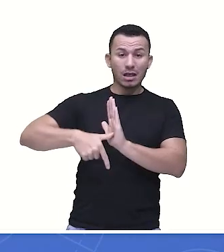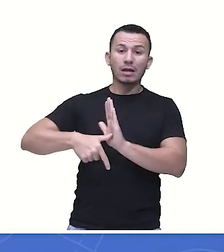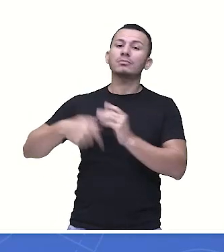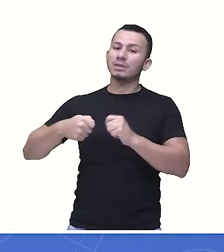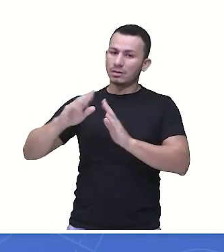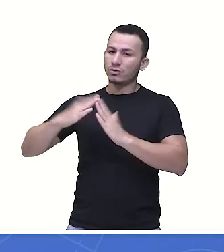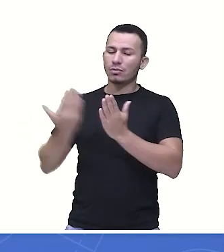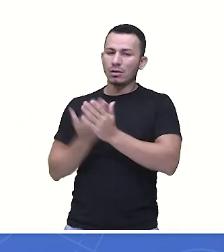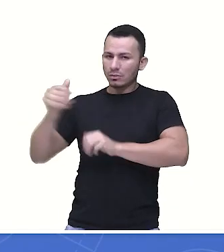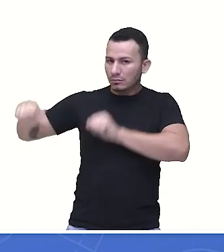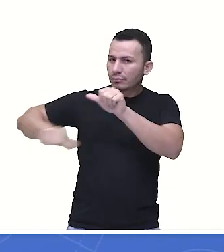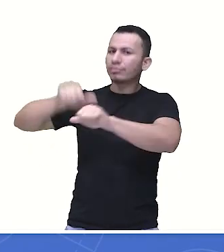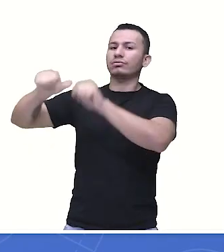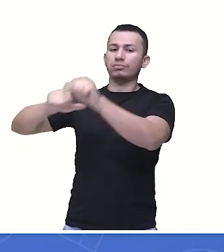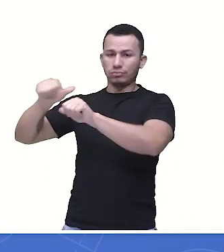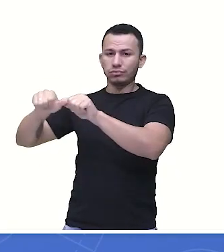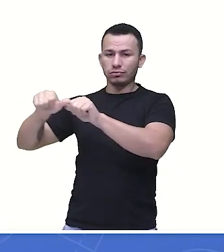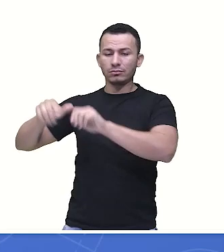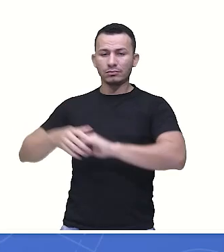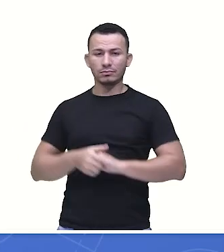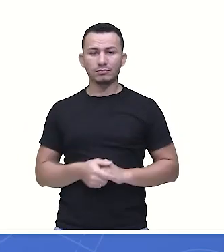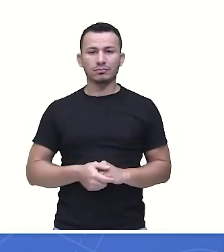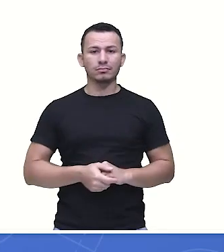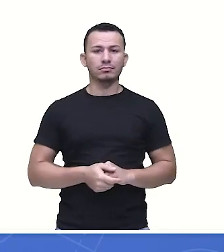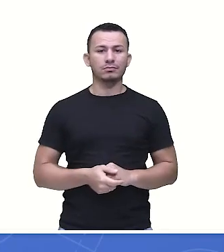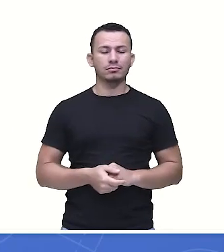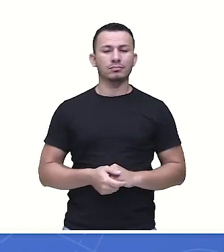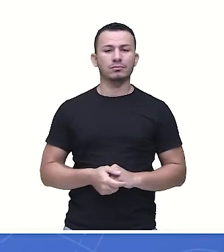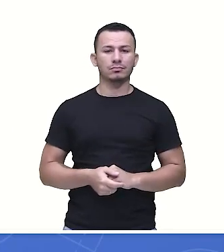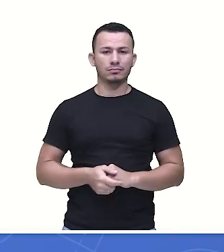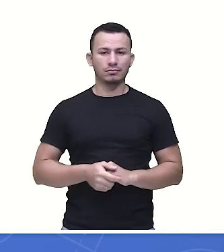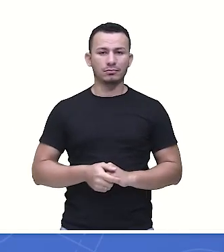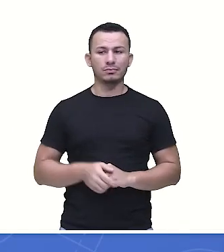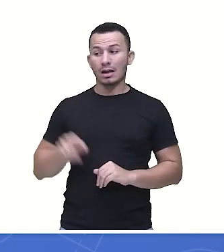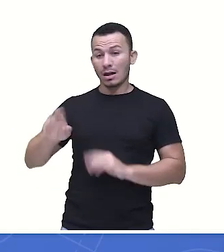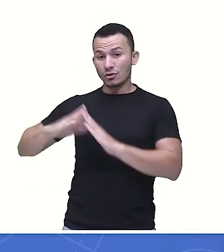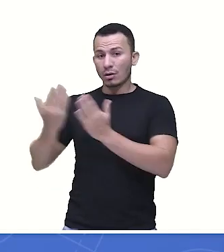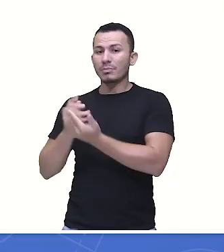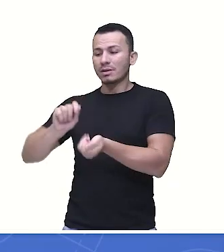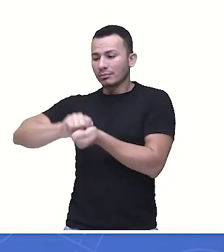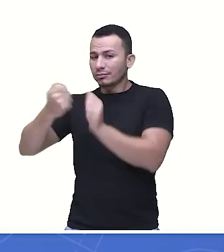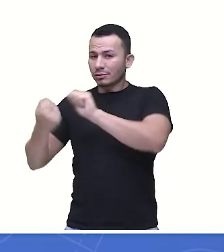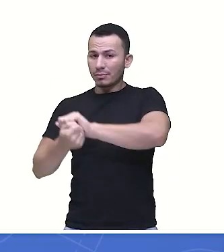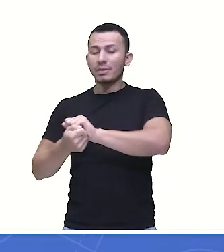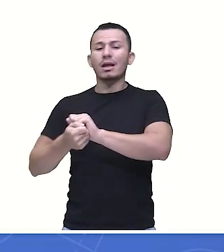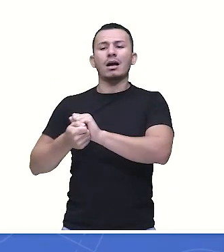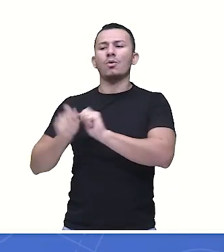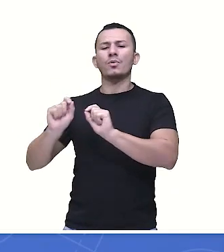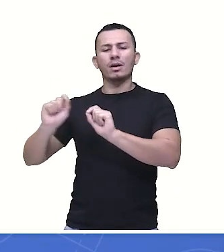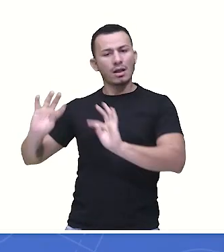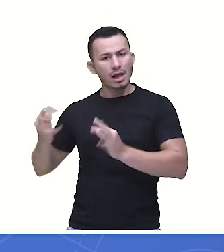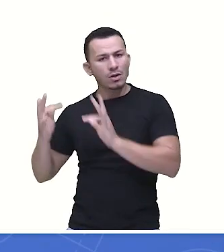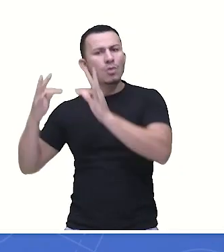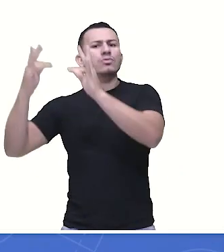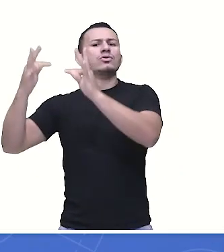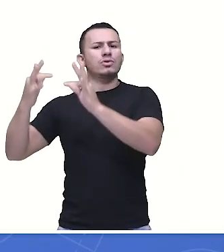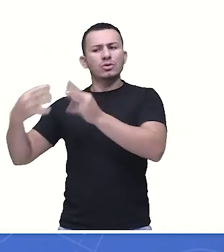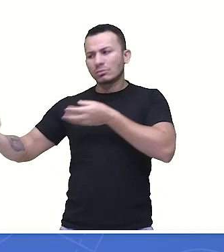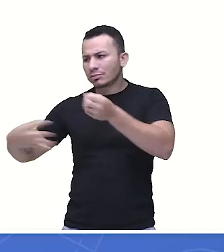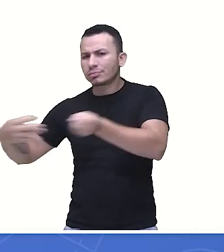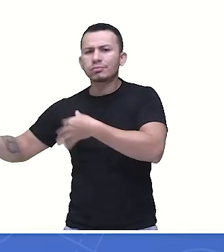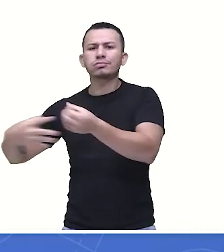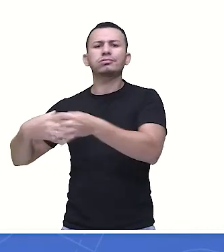a escola, então, se adapte ao século XXI, a todo esse mundo das tecnologias, e é